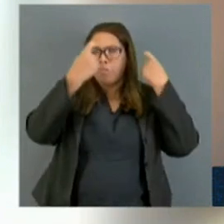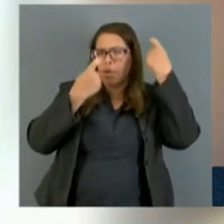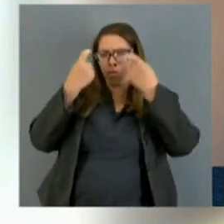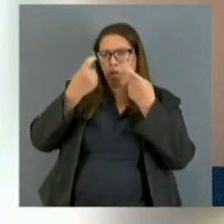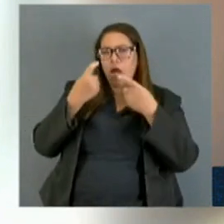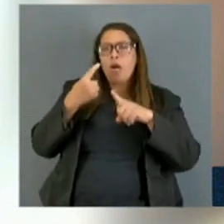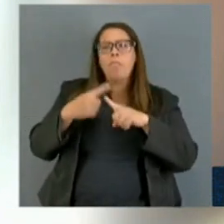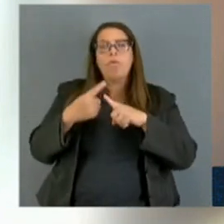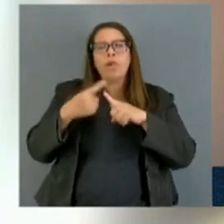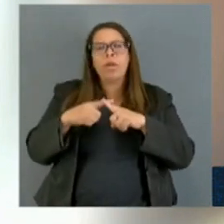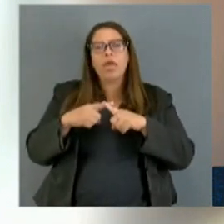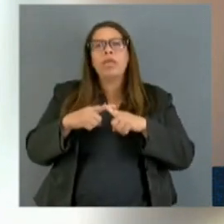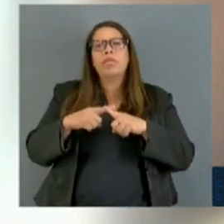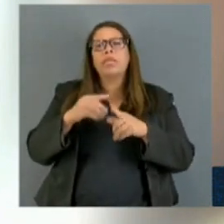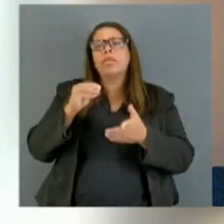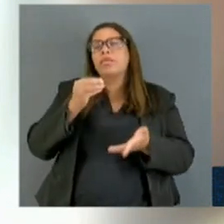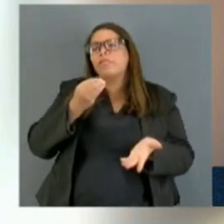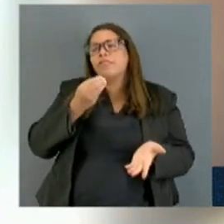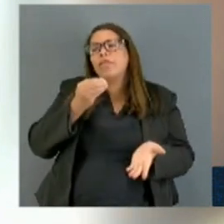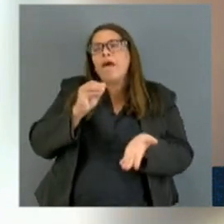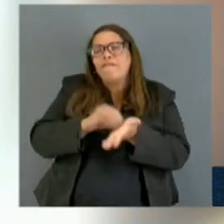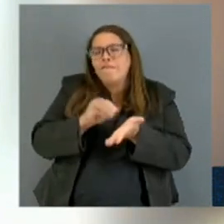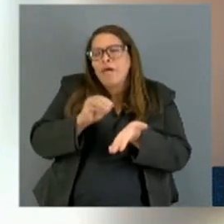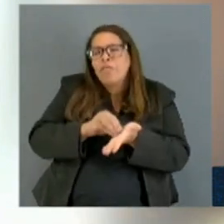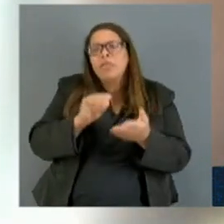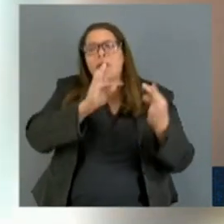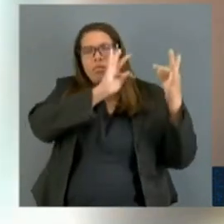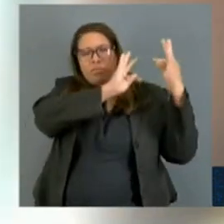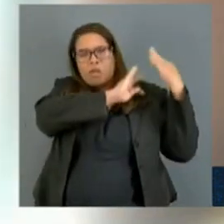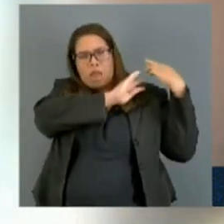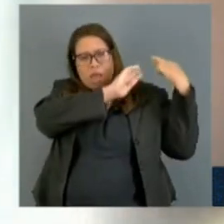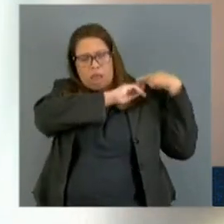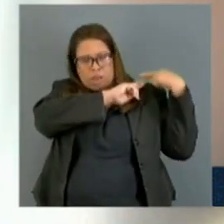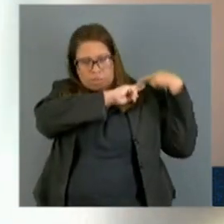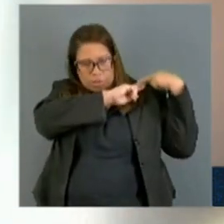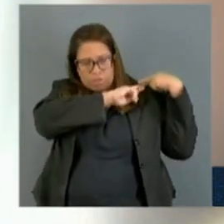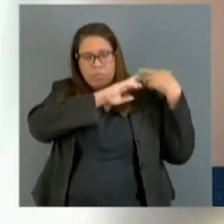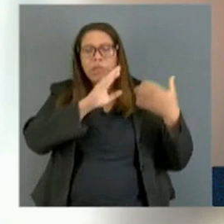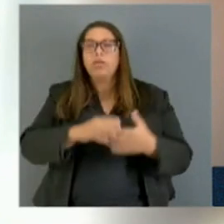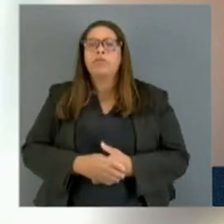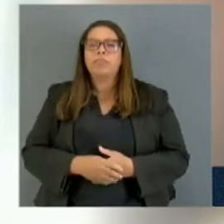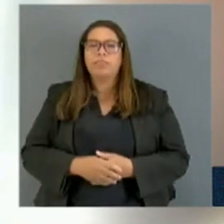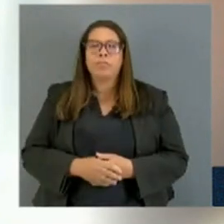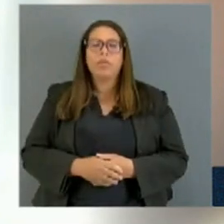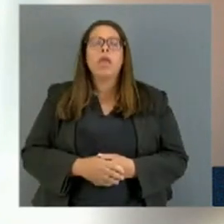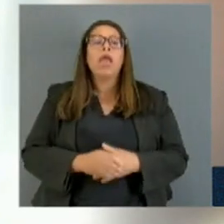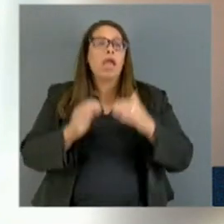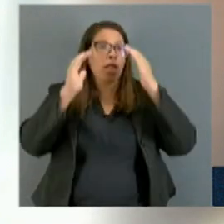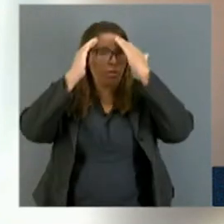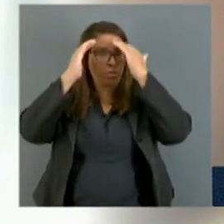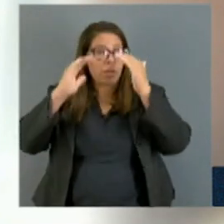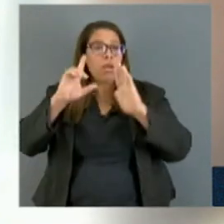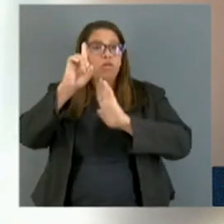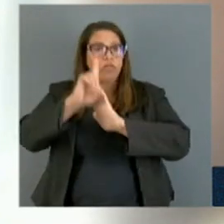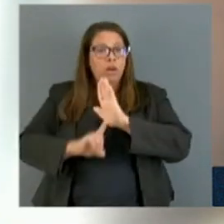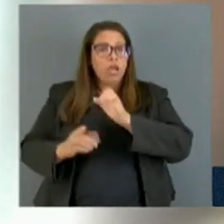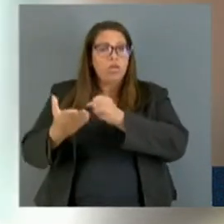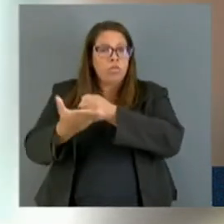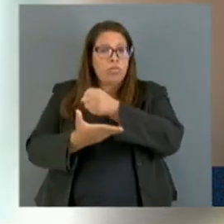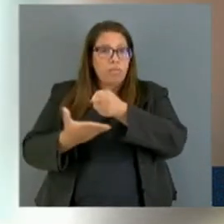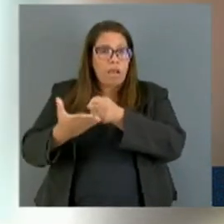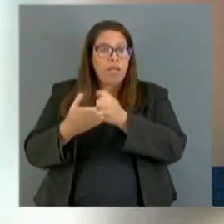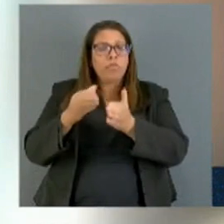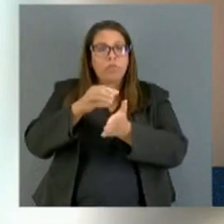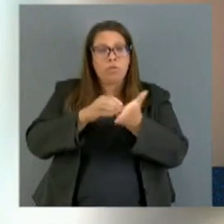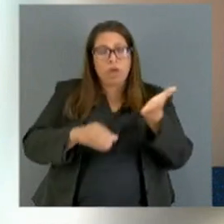que está desenvolvendo tecnologia de forma não responsável. Ponto 4. Garantir direitos básicos dos indivíduos potencialmente afetados pela IA no capítulo 2, também é